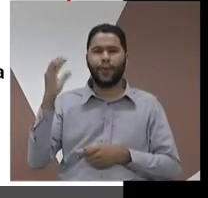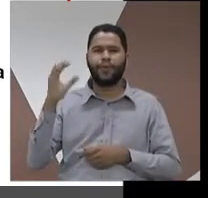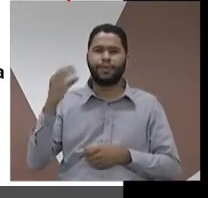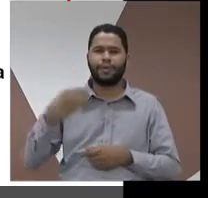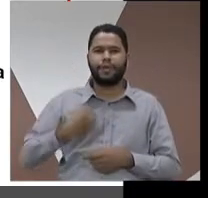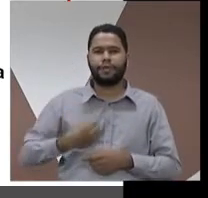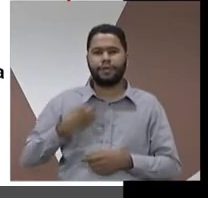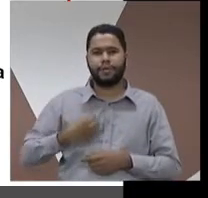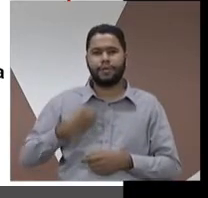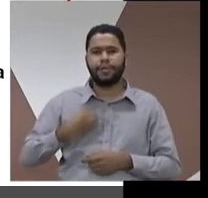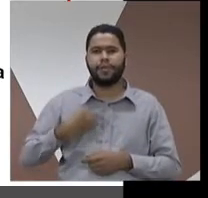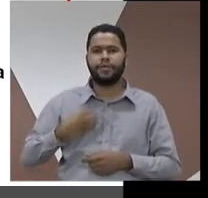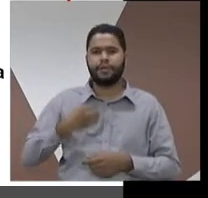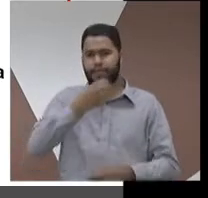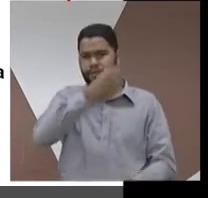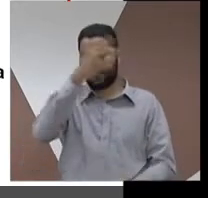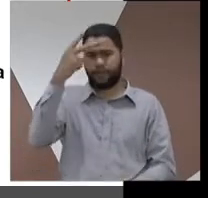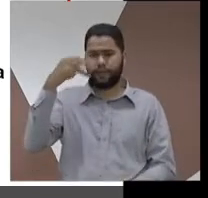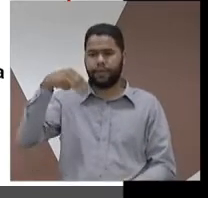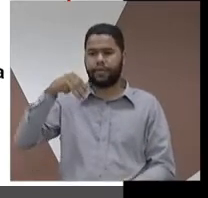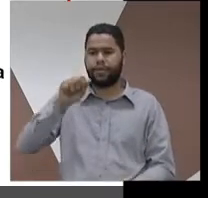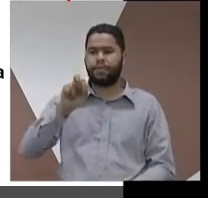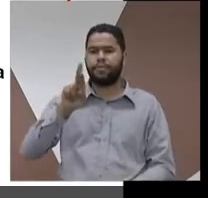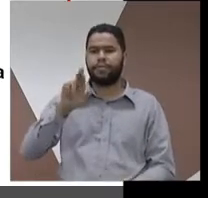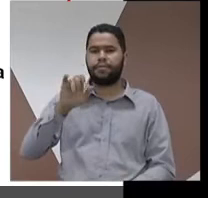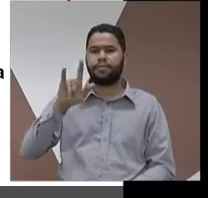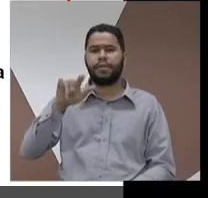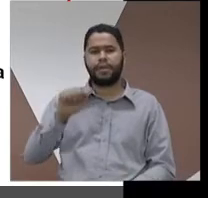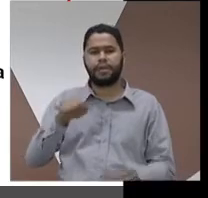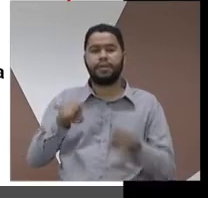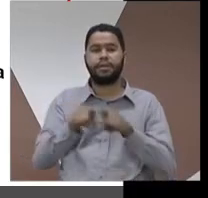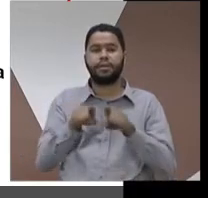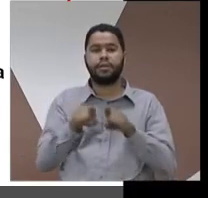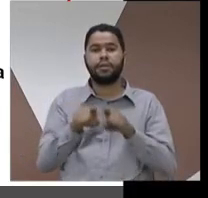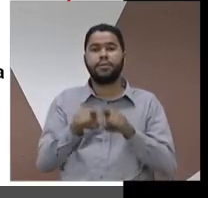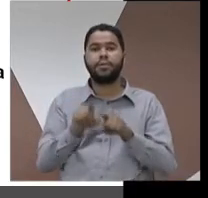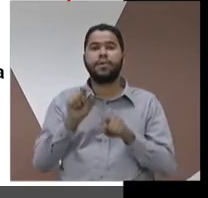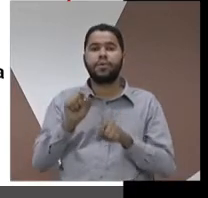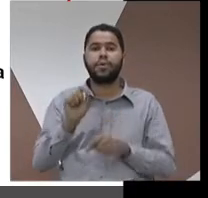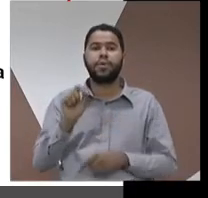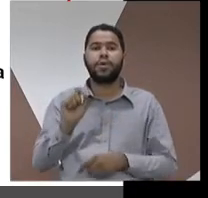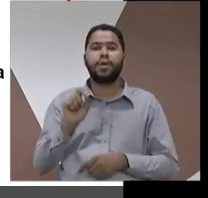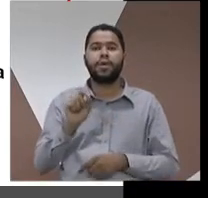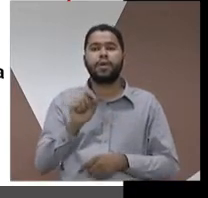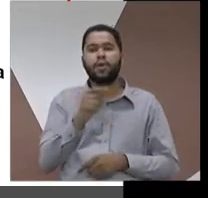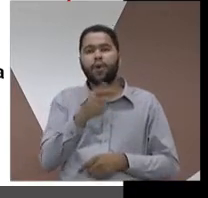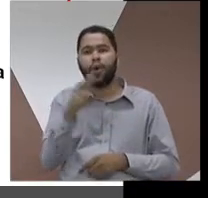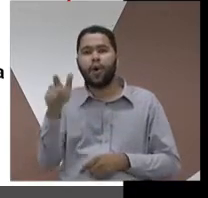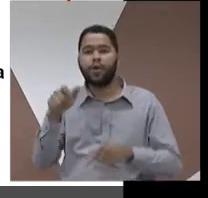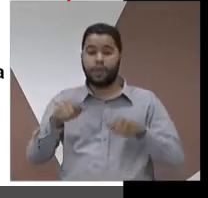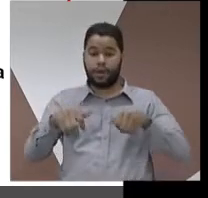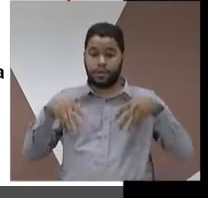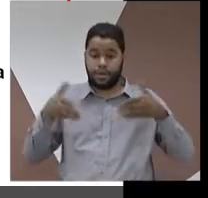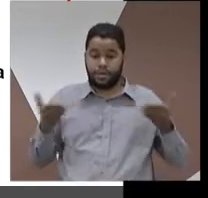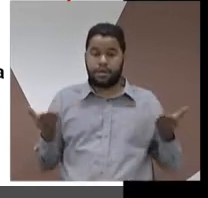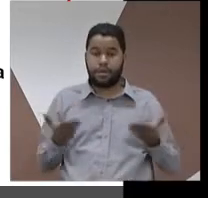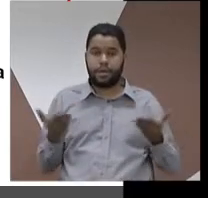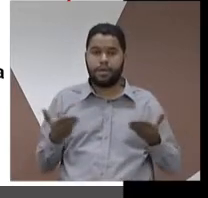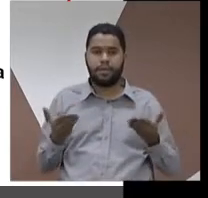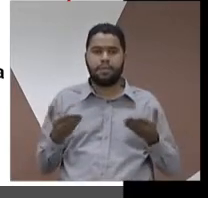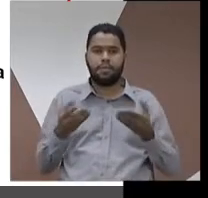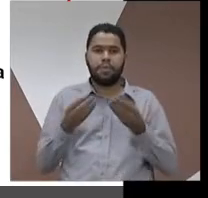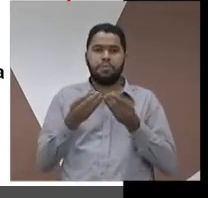da prefeita Marília, né? E aí fizemos aí, por isso que inclusive estamos fazendo as outras audiências agora, mas sem